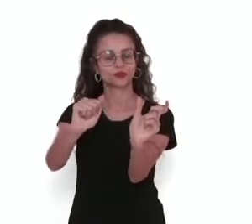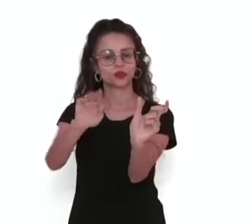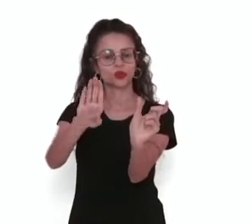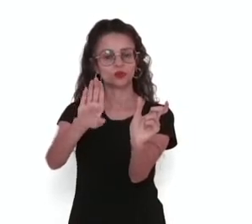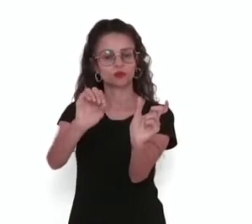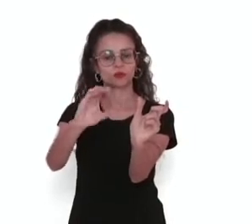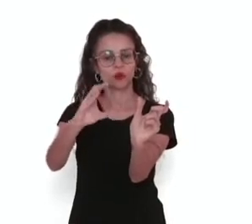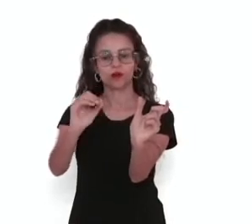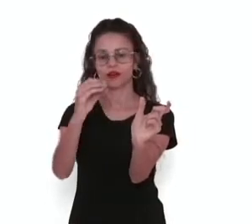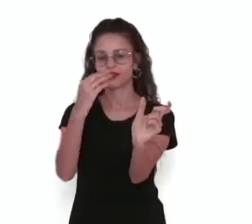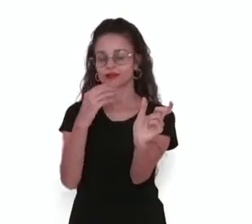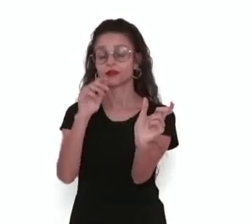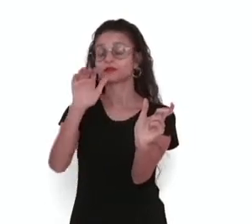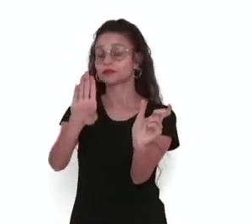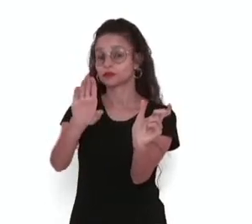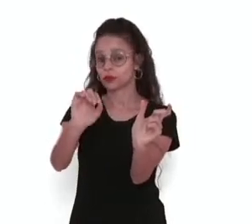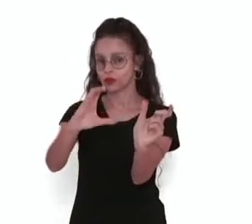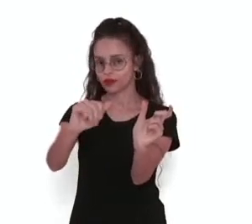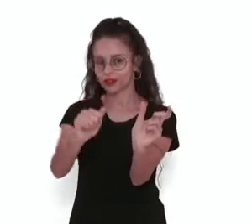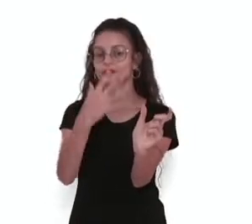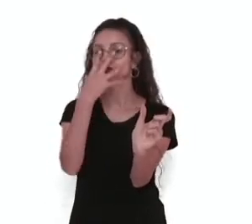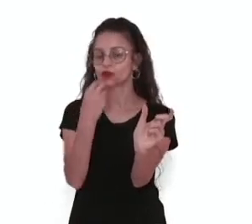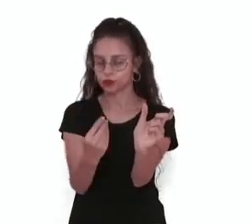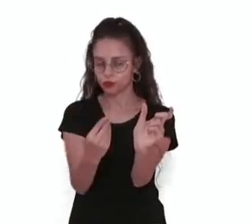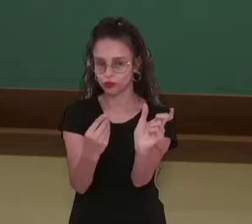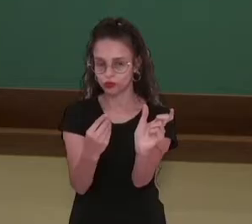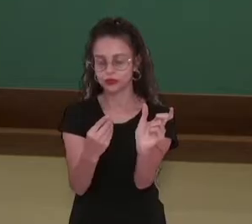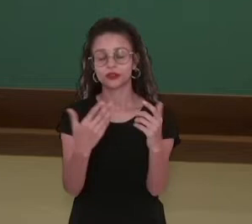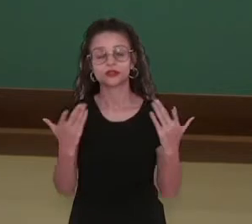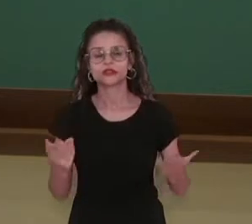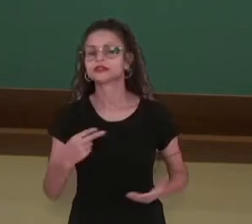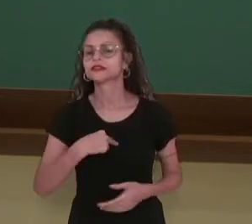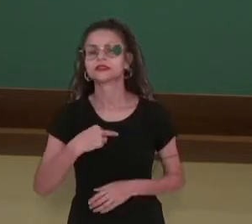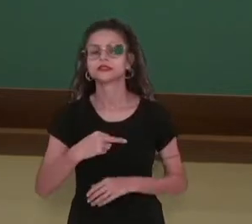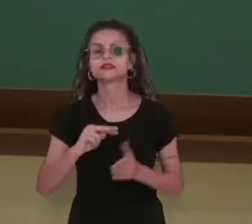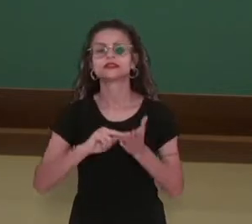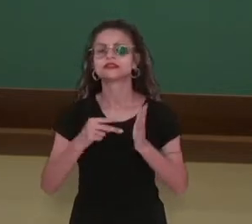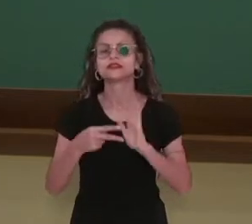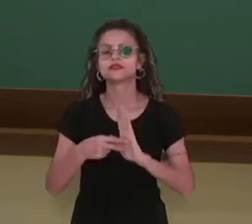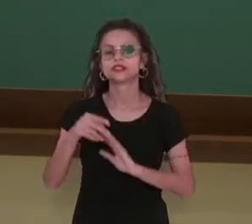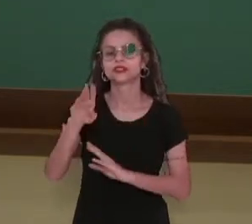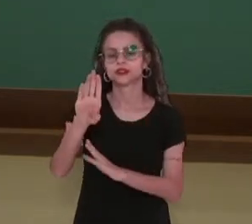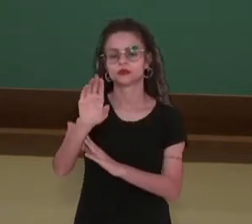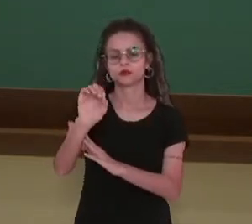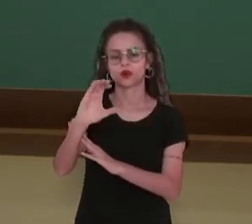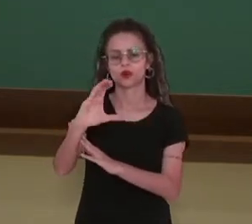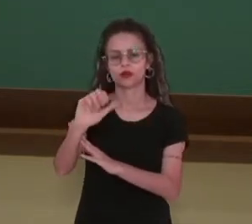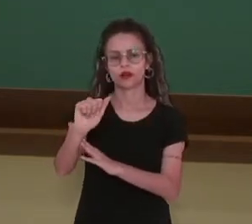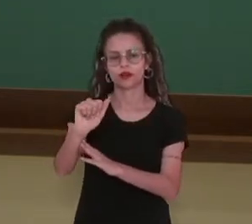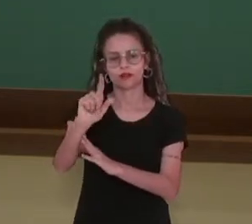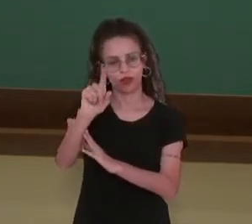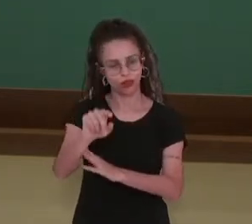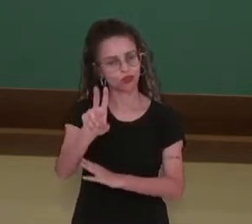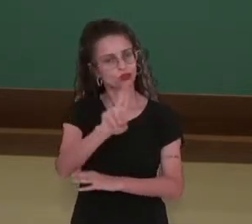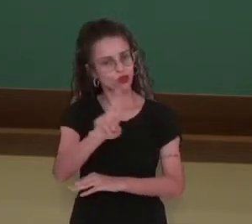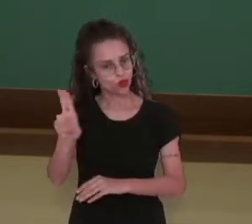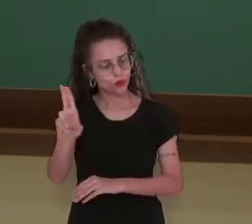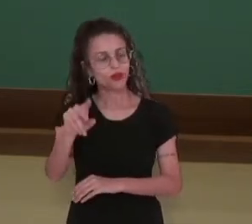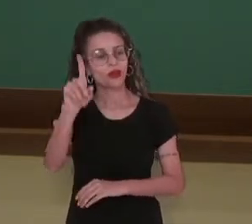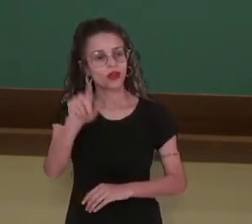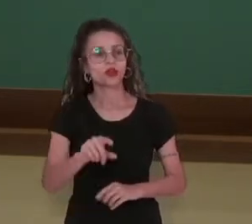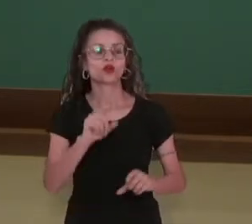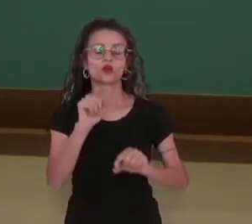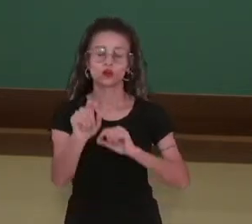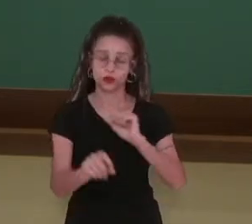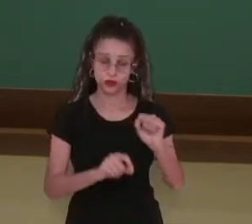de lobo não come lixo. Então o sentido da palavra boca está relacionado ao quê? Ao nome. E esse nome pode